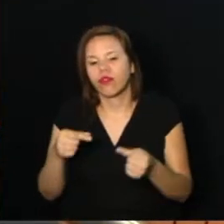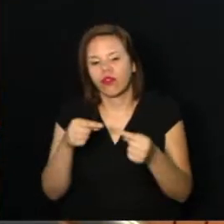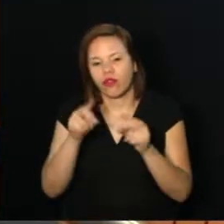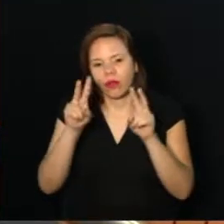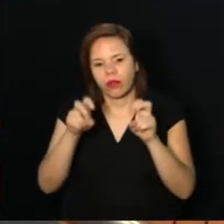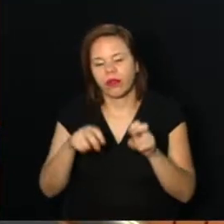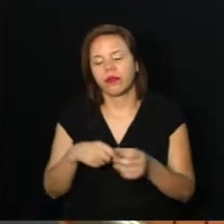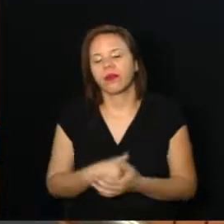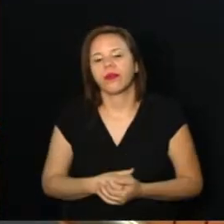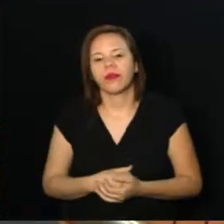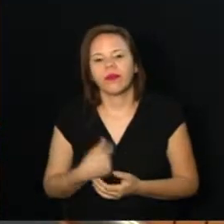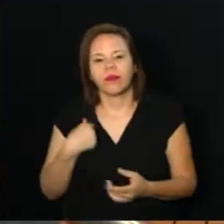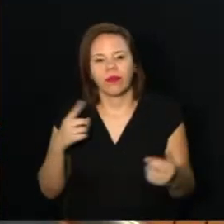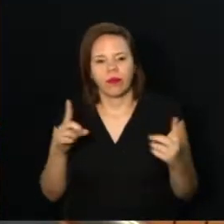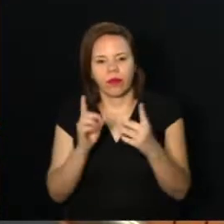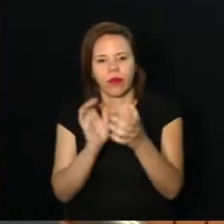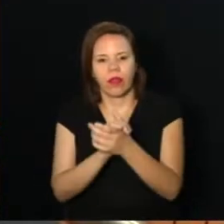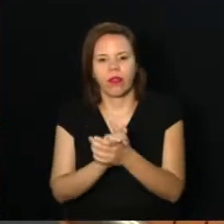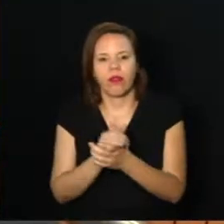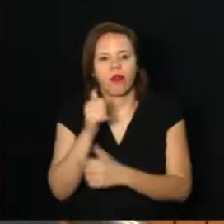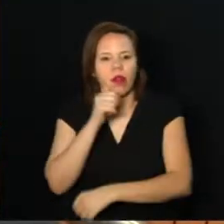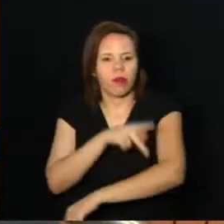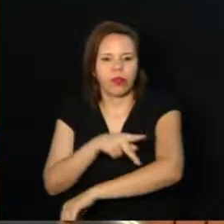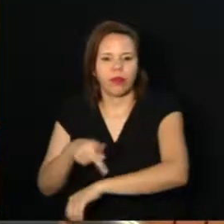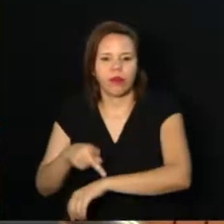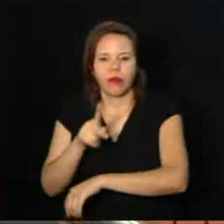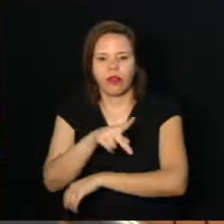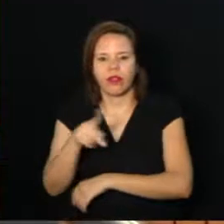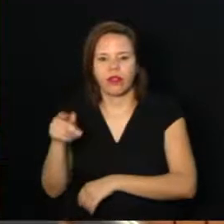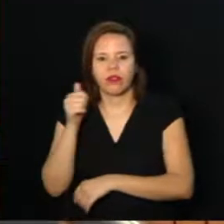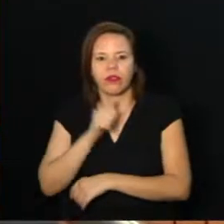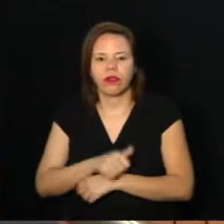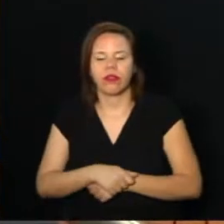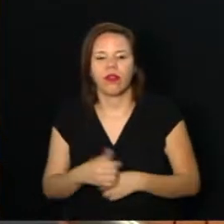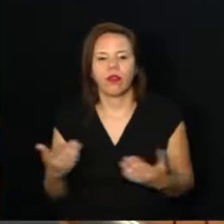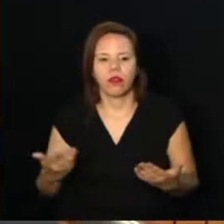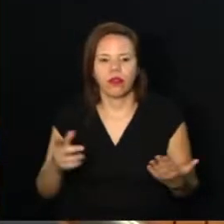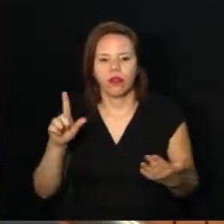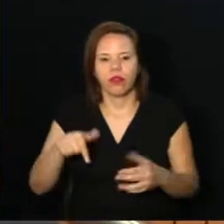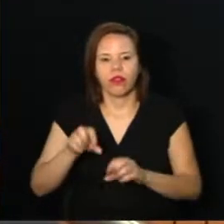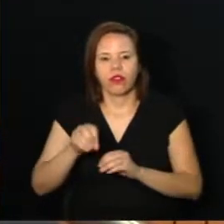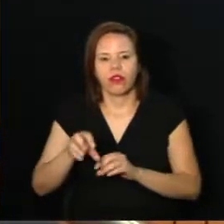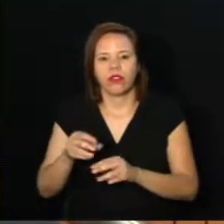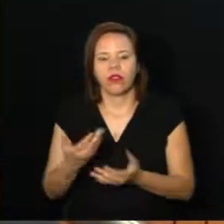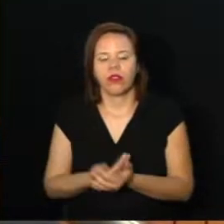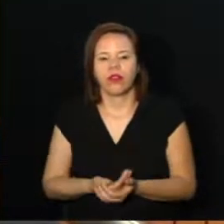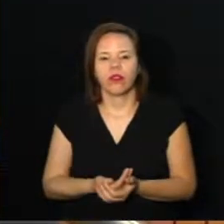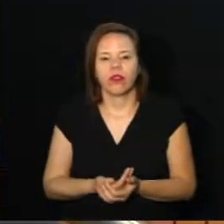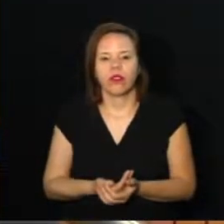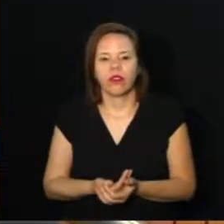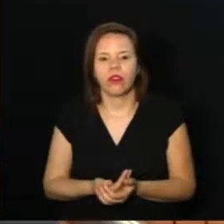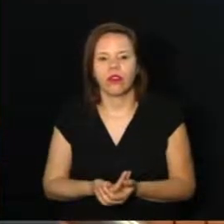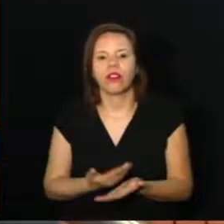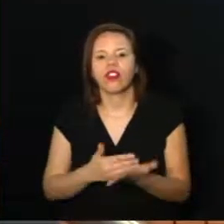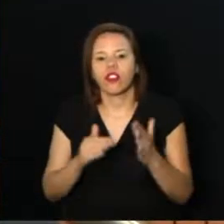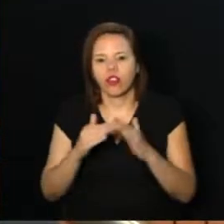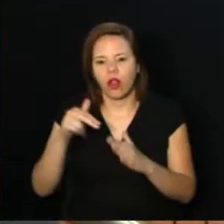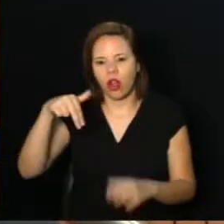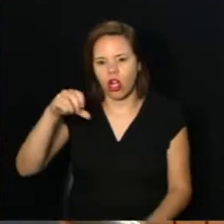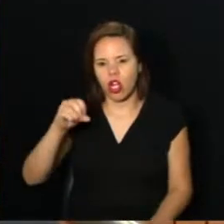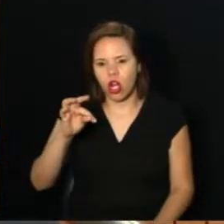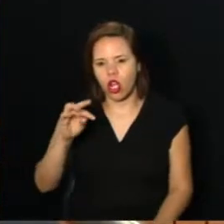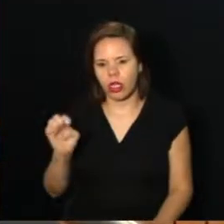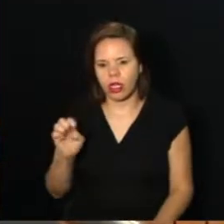também, me casei com uma pedagoga, com uma professora, que hoje leciona no Colégio Notre Dame. Então, minha vida ela